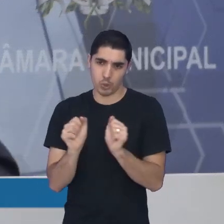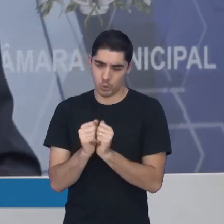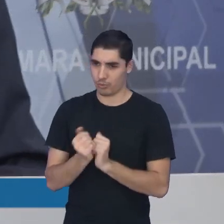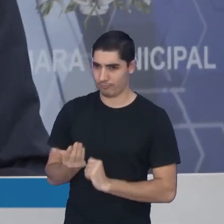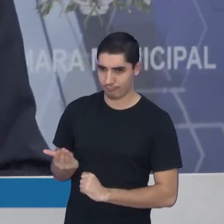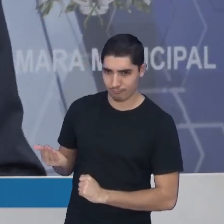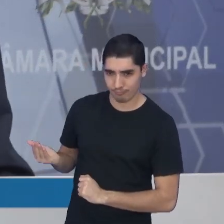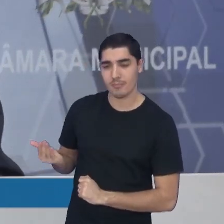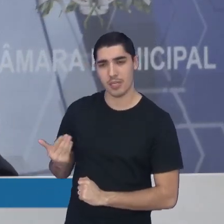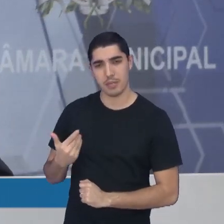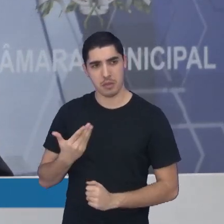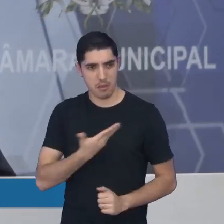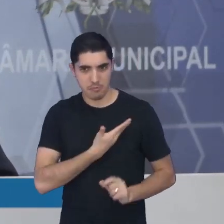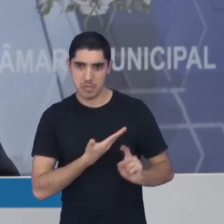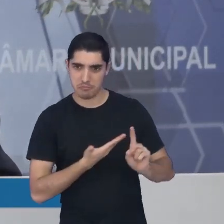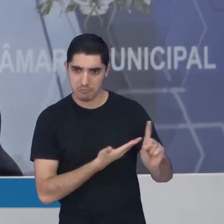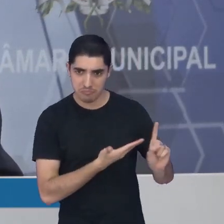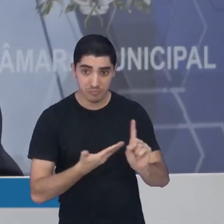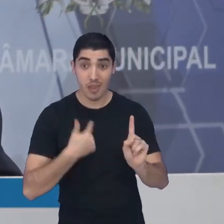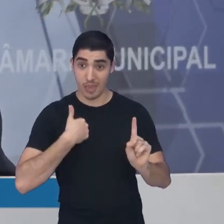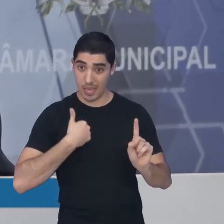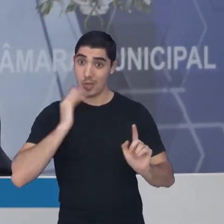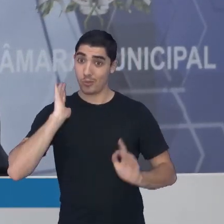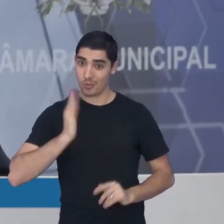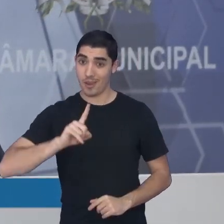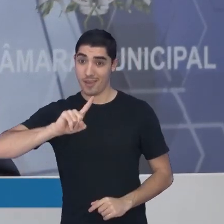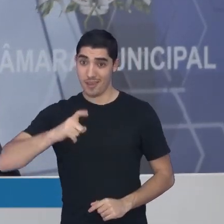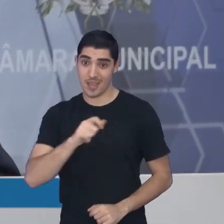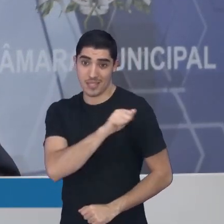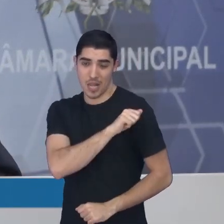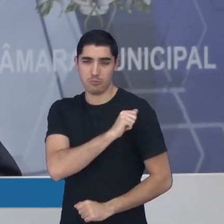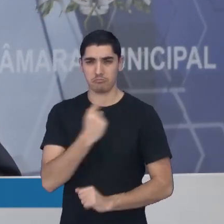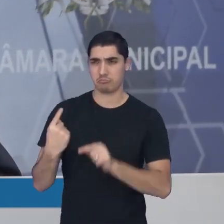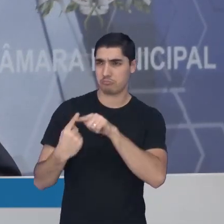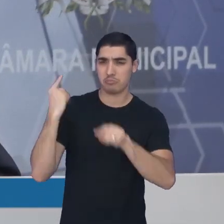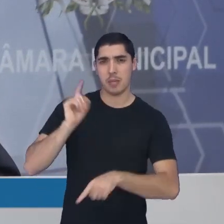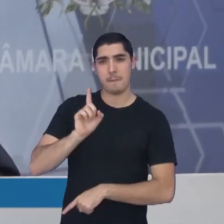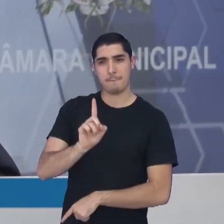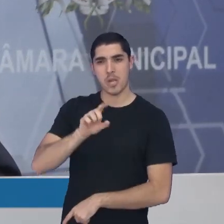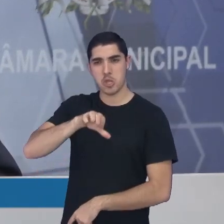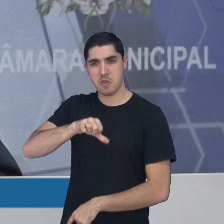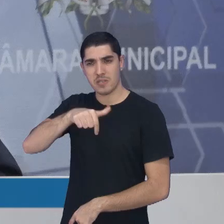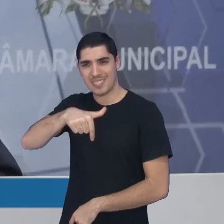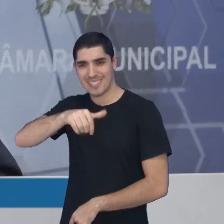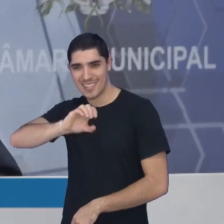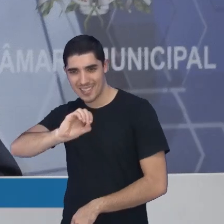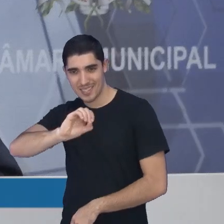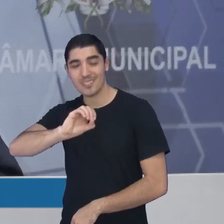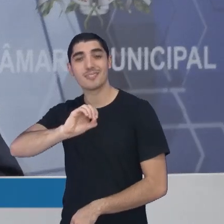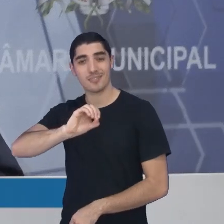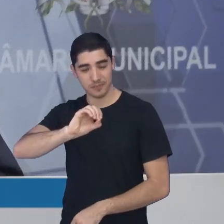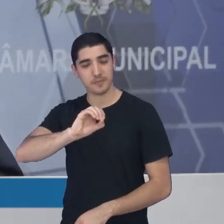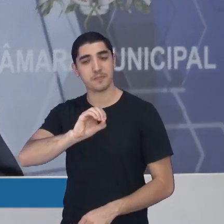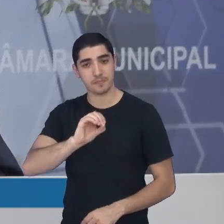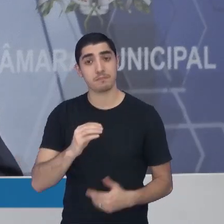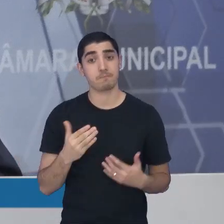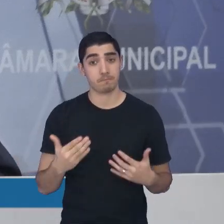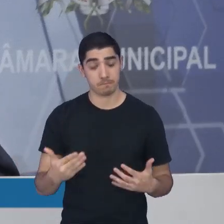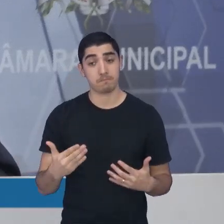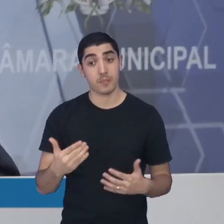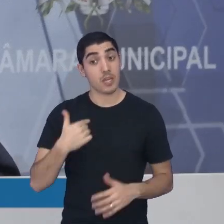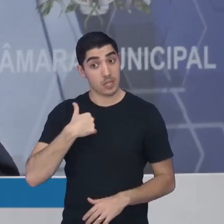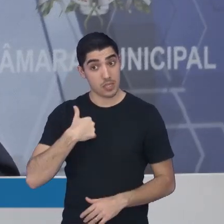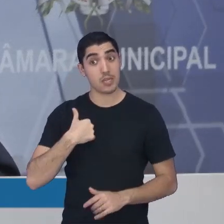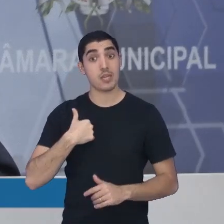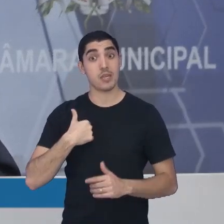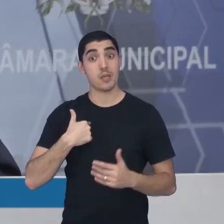o privilégio de ter sido aluno na década de 70 e